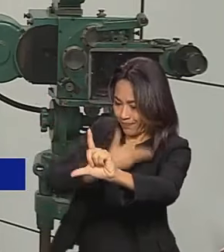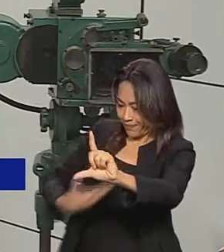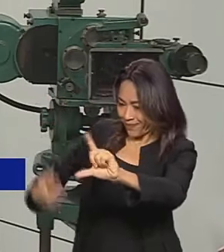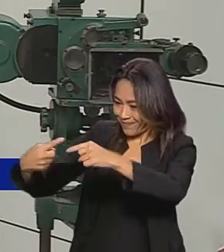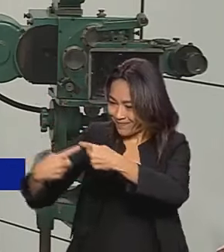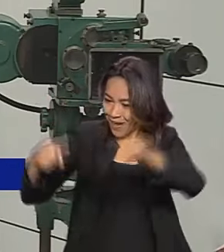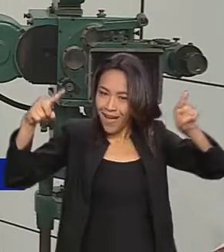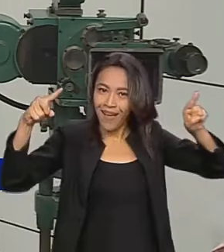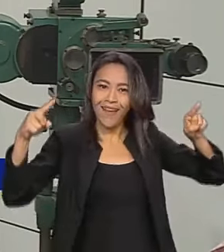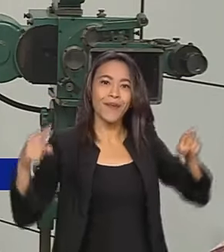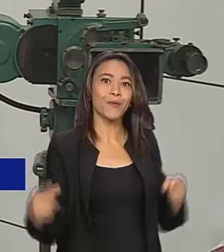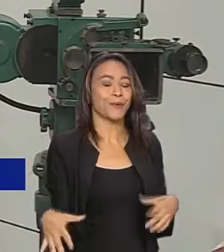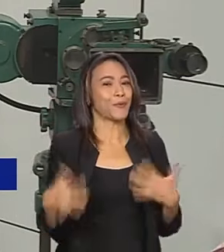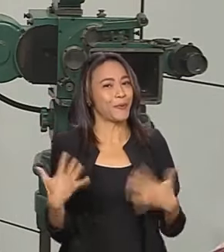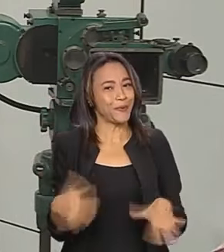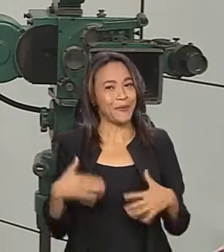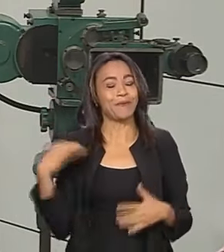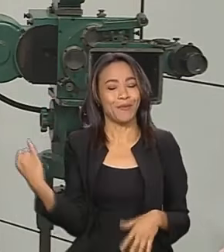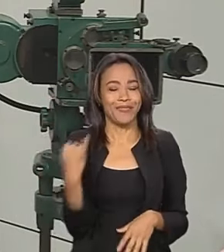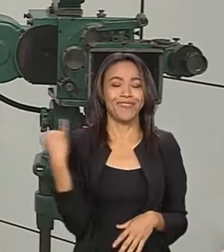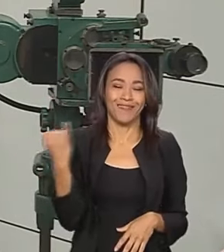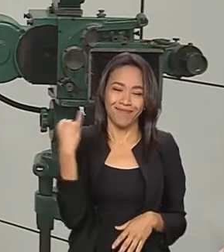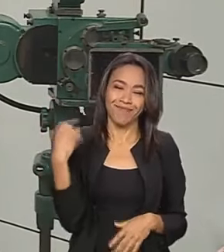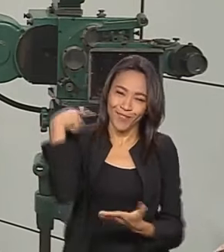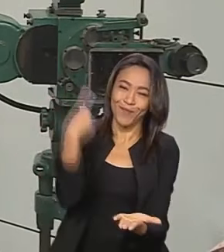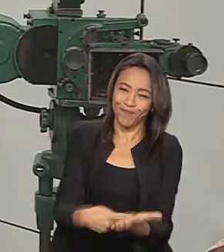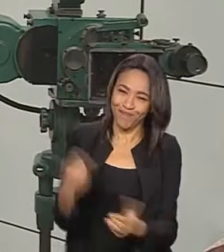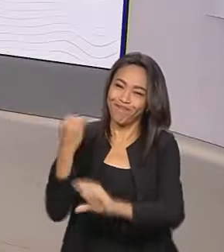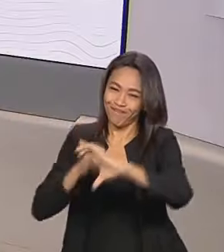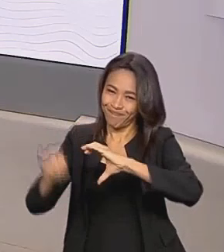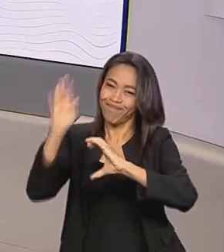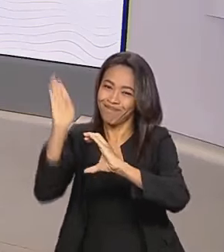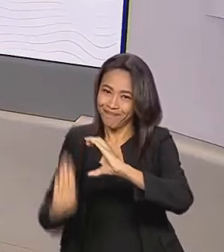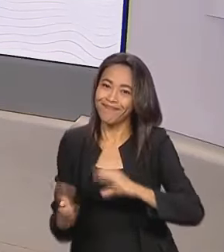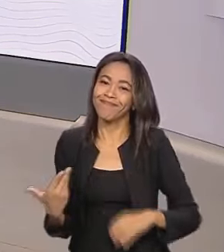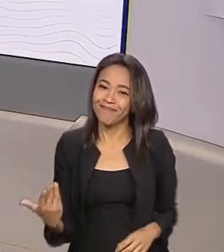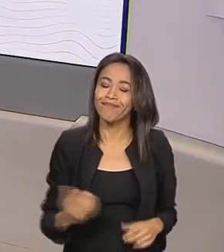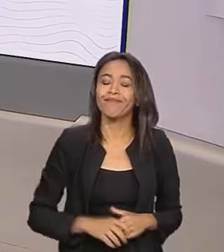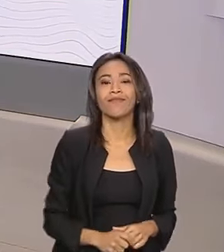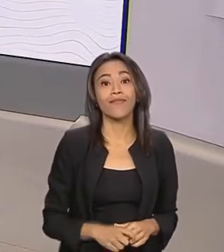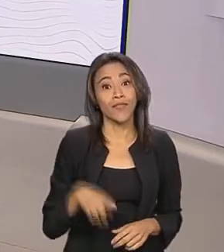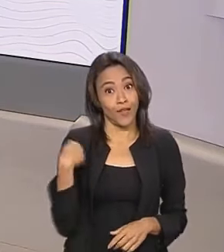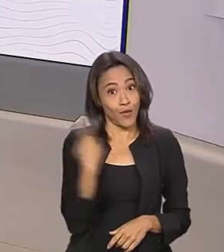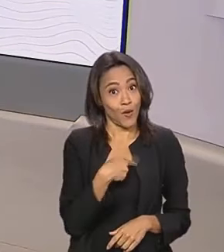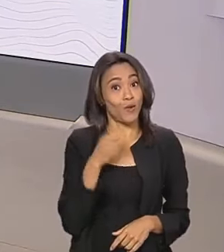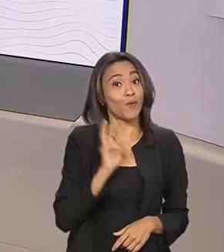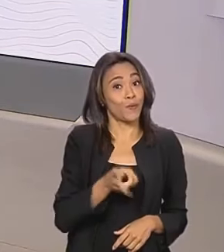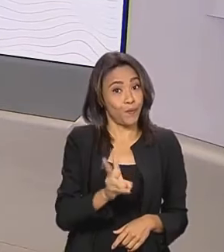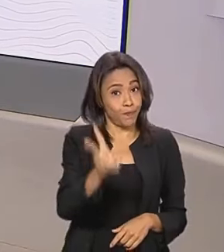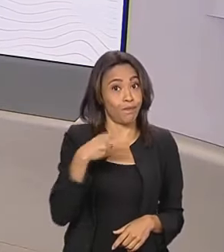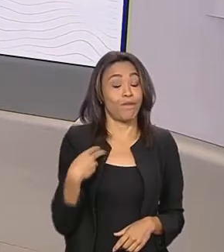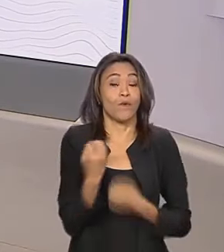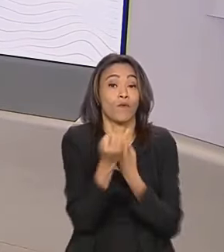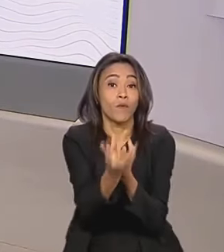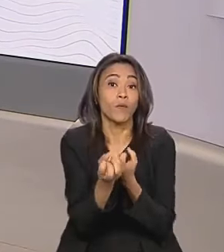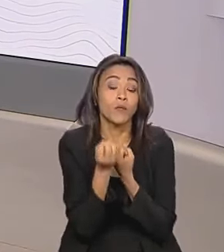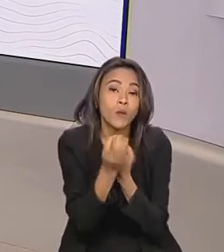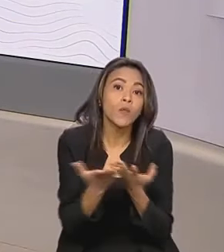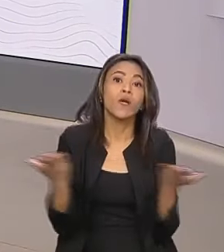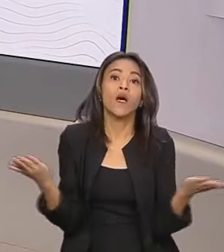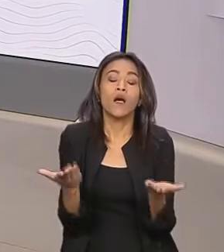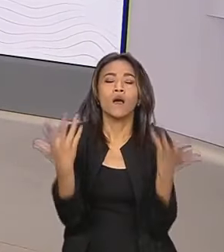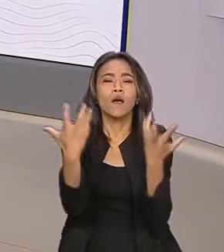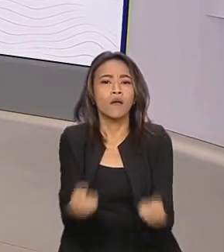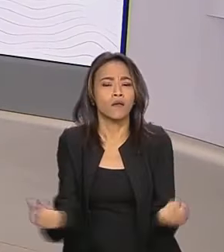um passo fundamental para essa missão do BBC e a gente segue com mais informação agora vamos